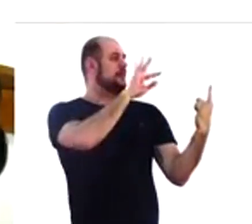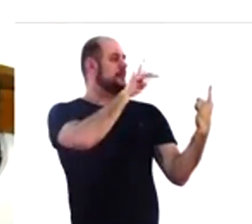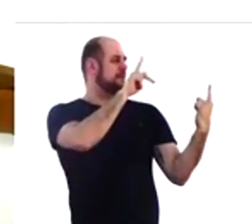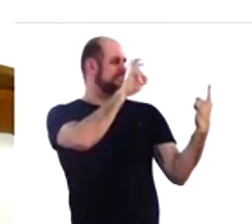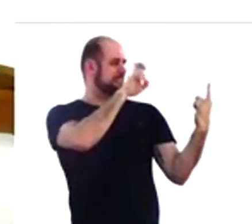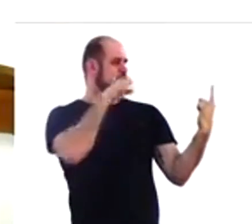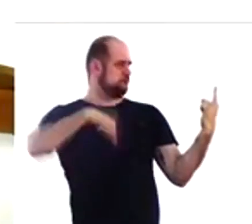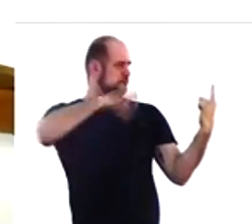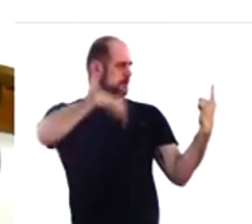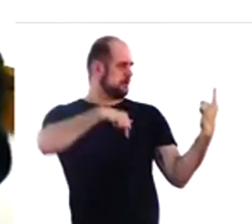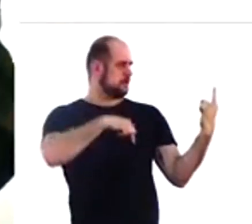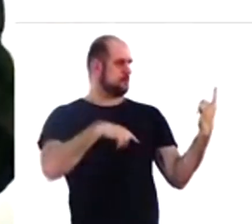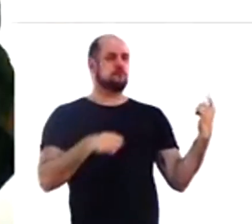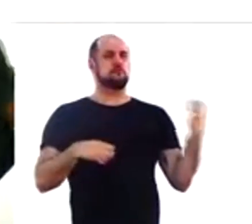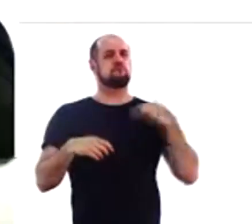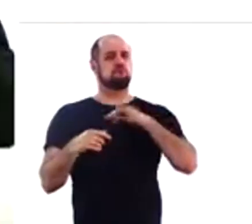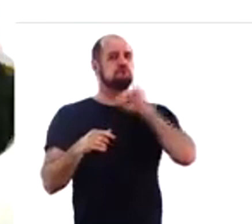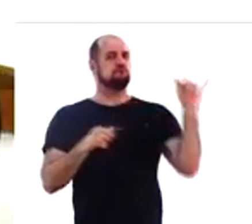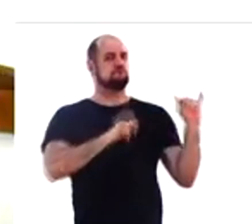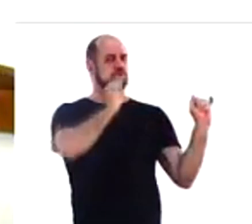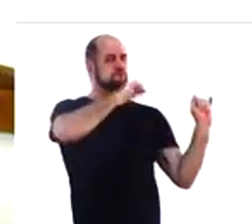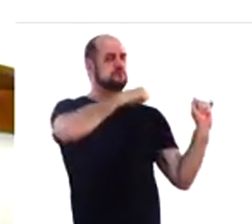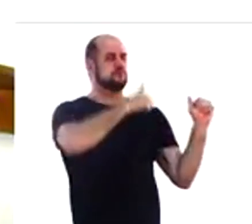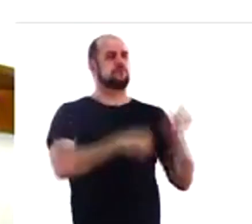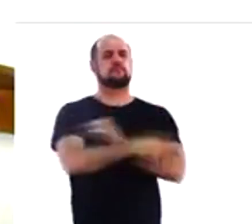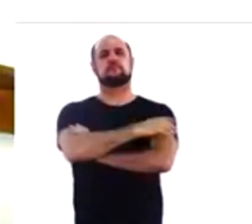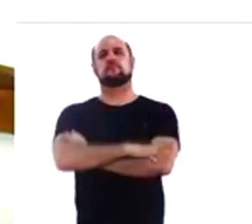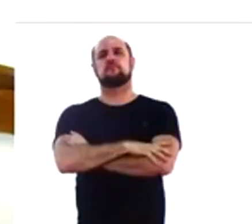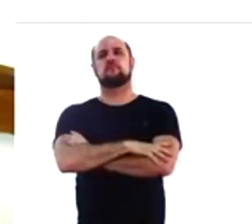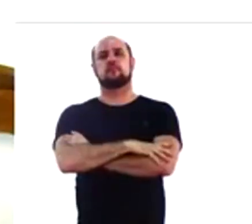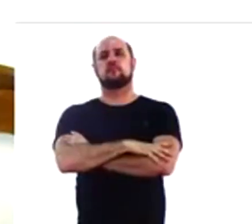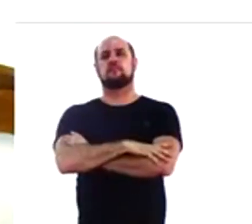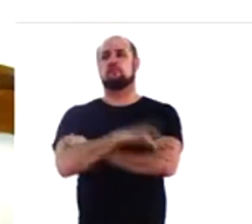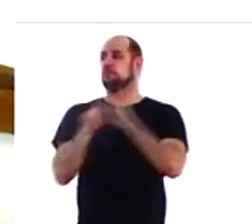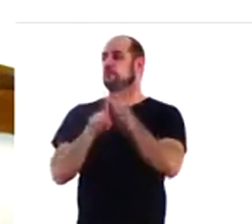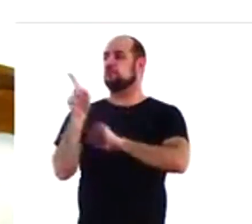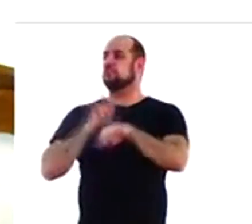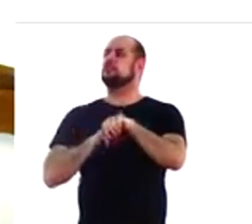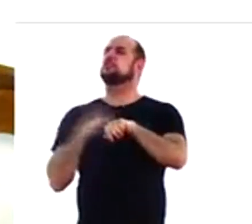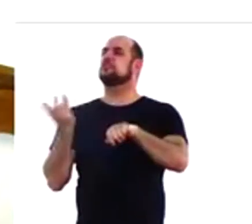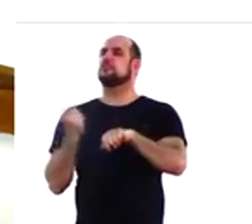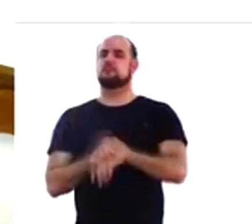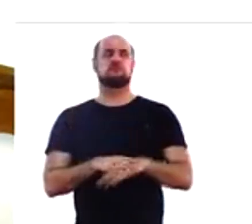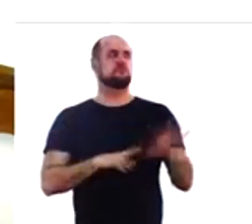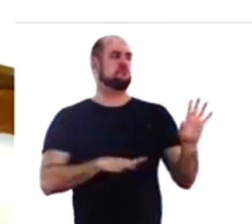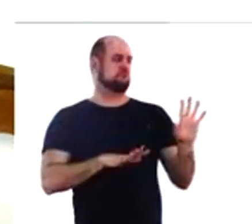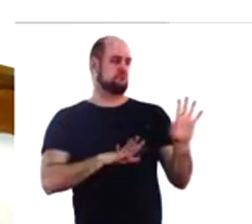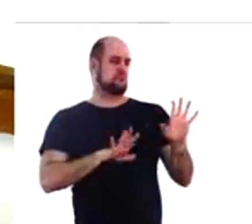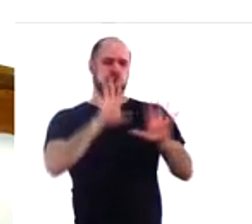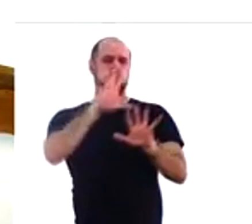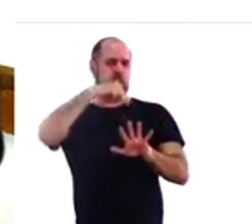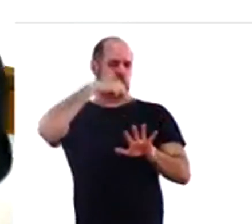falei: passa. Aí esperou um pouquinho mais: que horas ele passa? Ela me perguntou. Eu falei: passa em 5